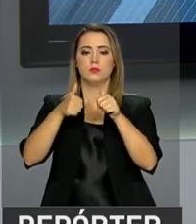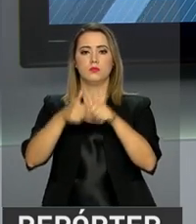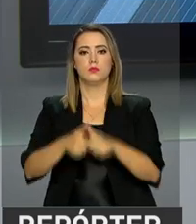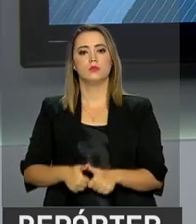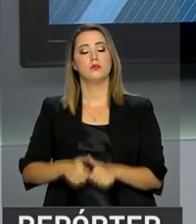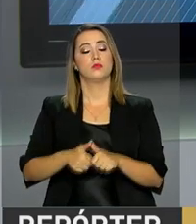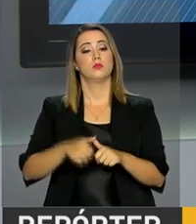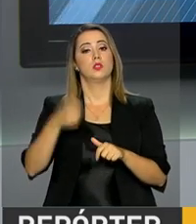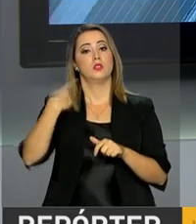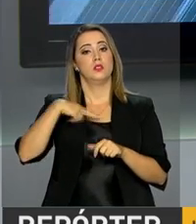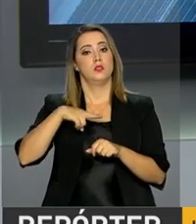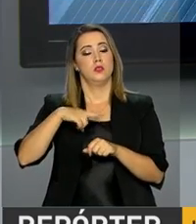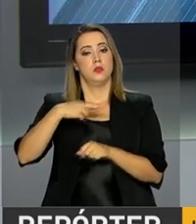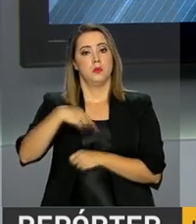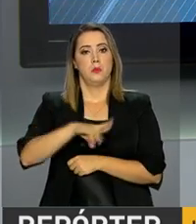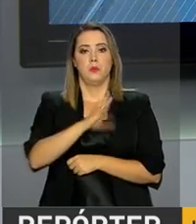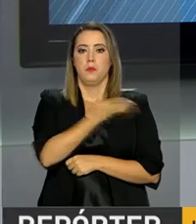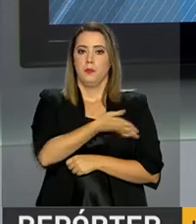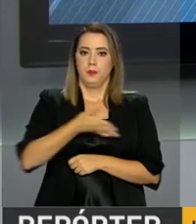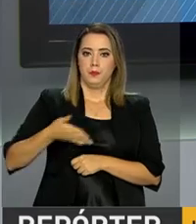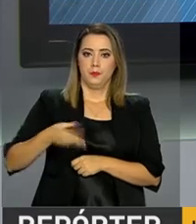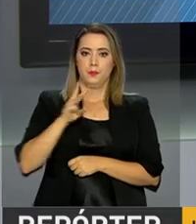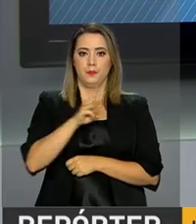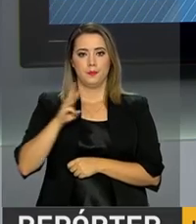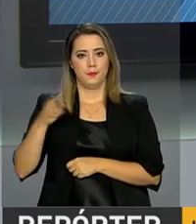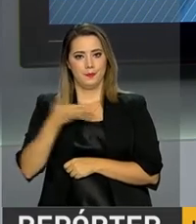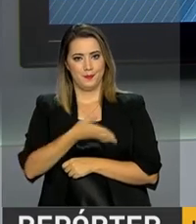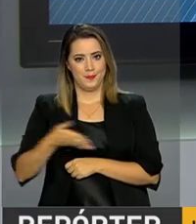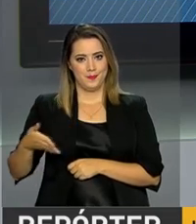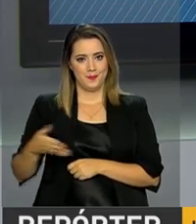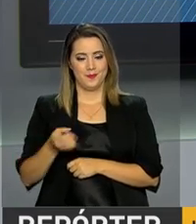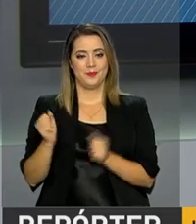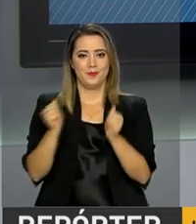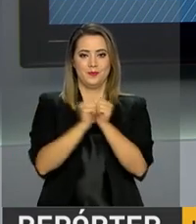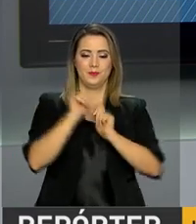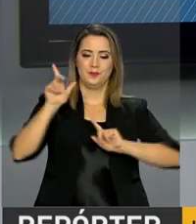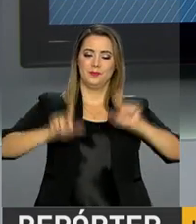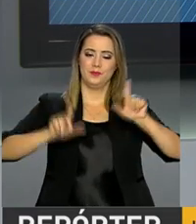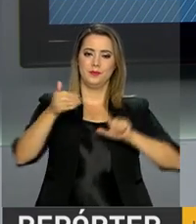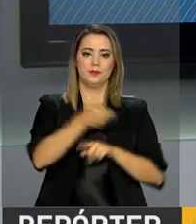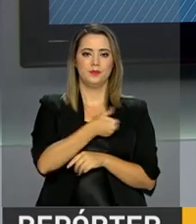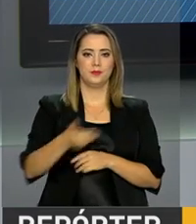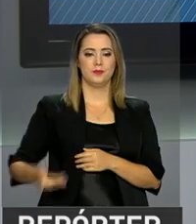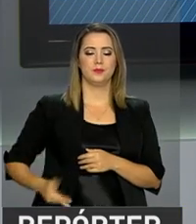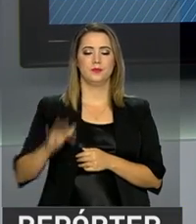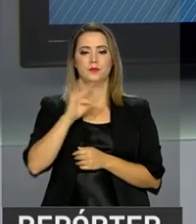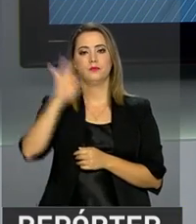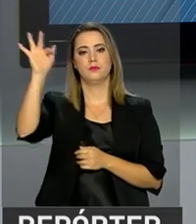toda a nossa programação também está na página da NBR na internet. Continue